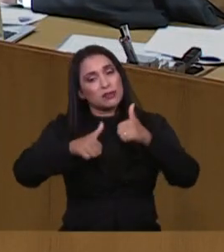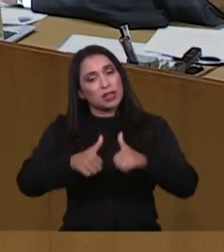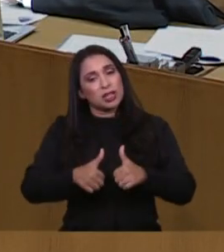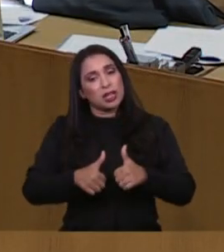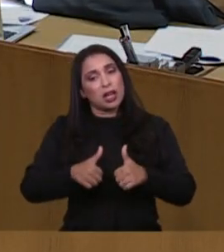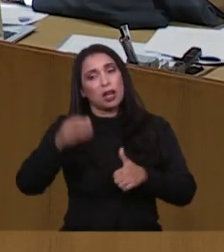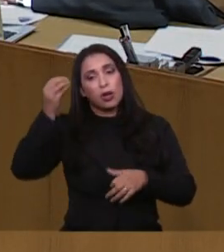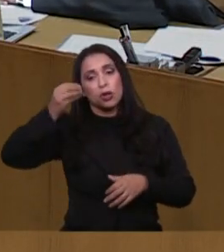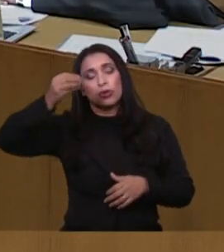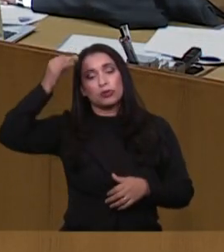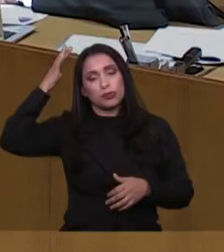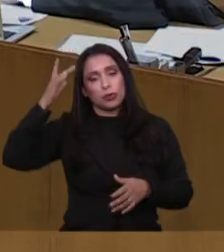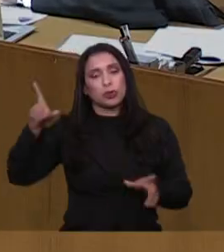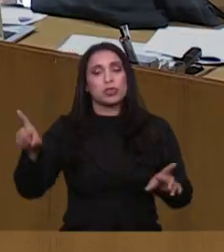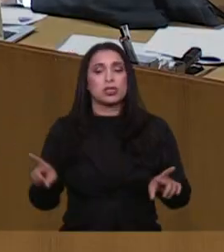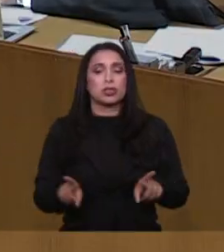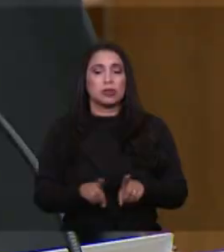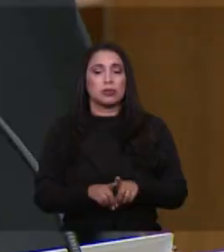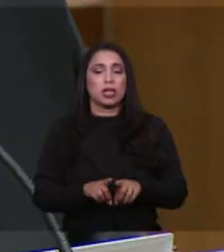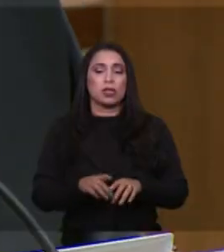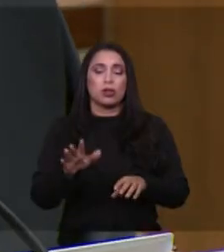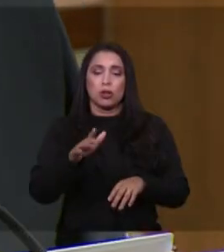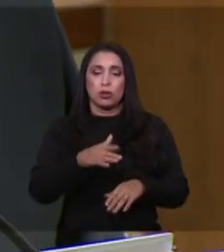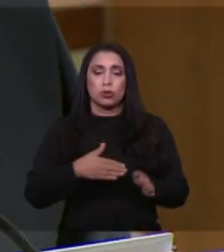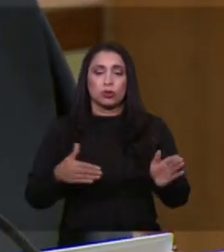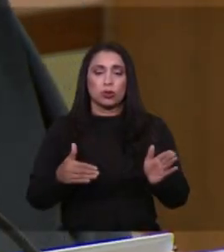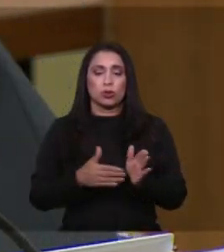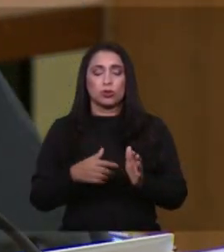Vossa Excelência, mas eventualmente por todos nós.